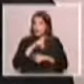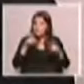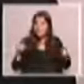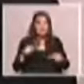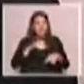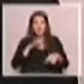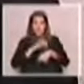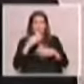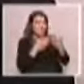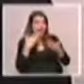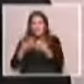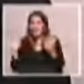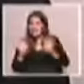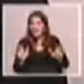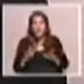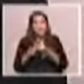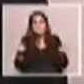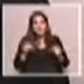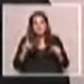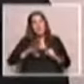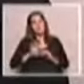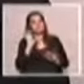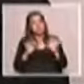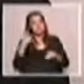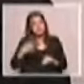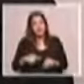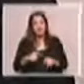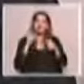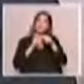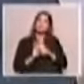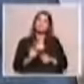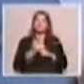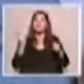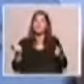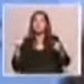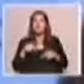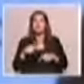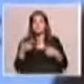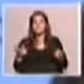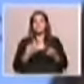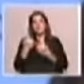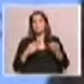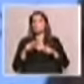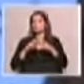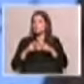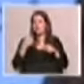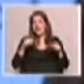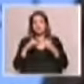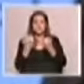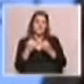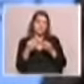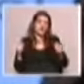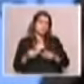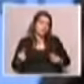contagiosa, que não tem cura, mas que tem tratamento, é ótimo porque desmistificamos alguns problemas que ainda existem na sociedade. Sem